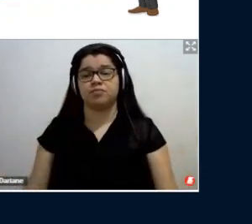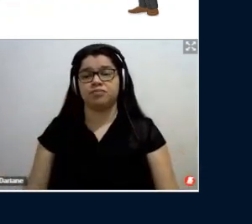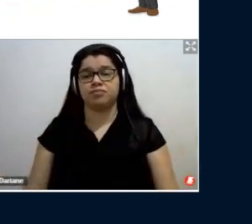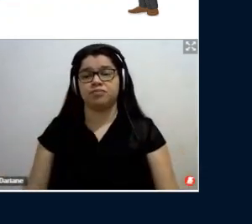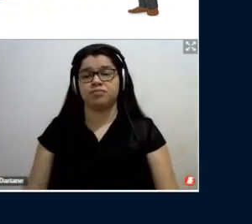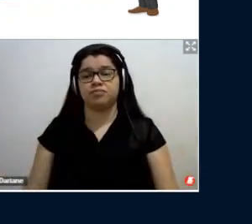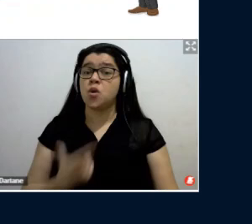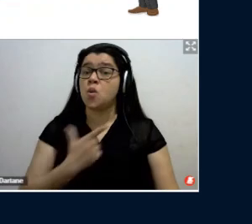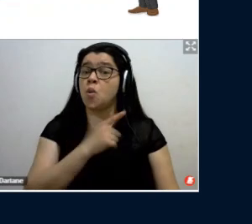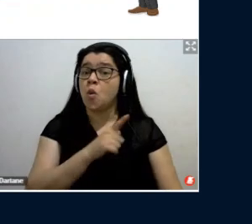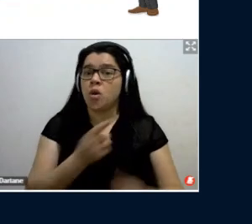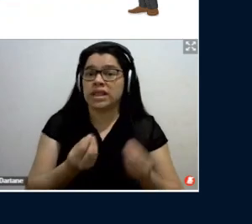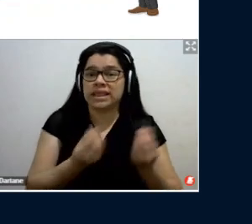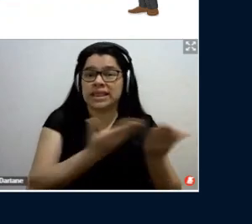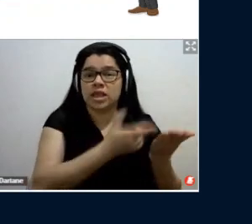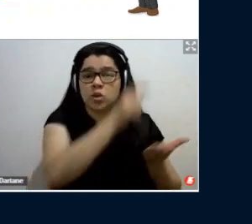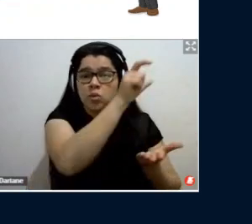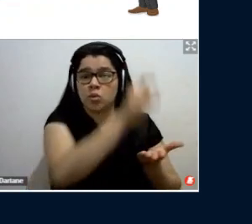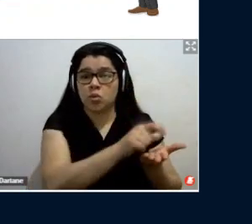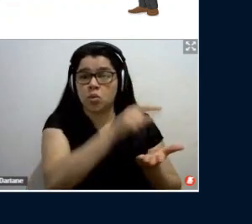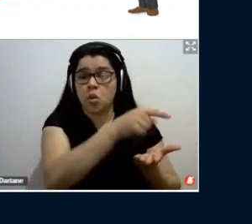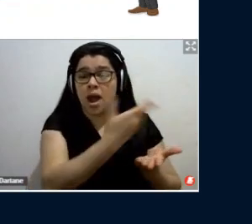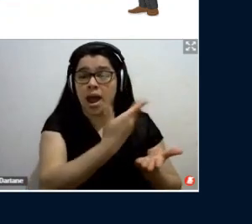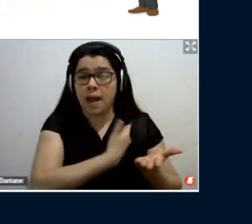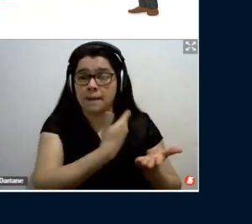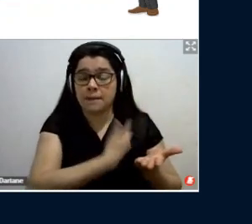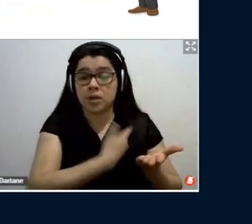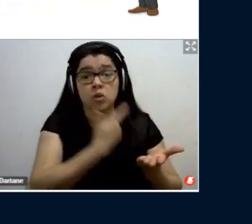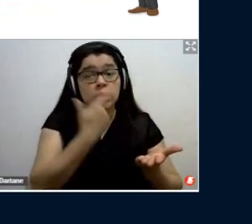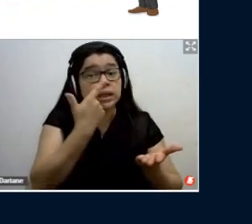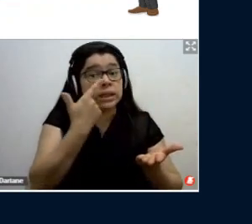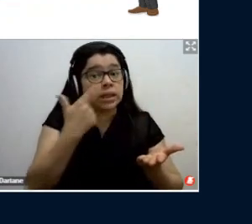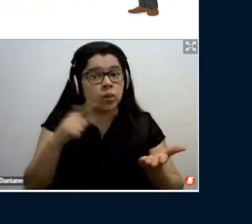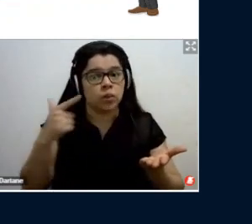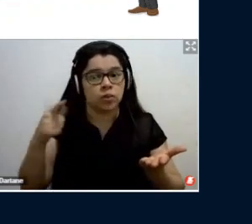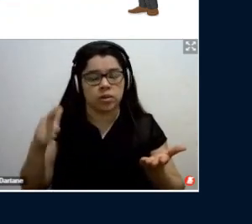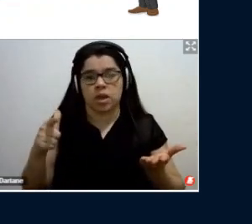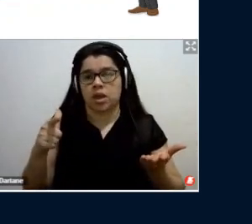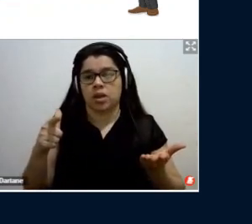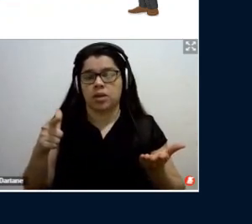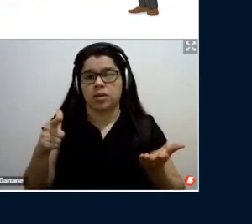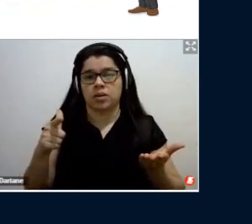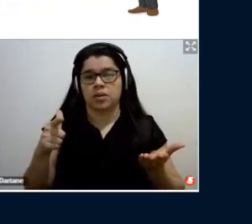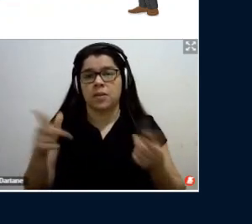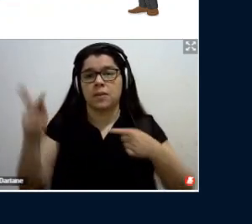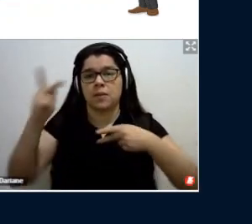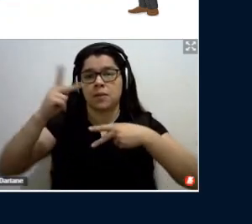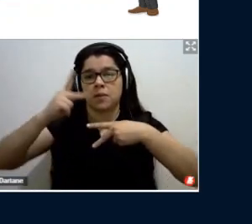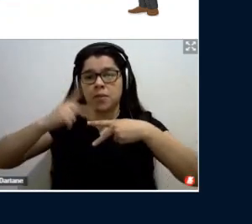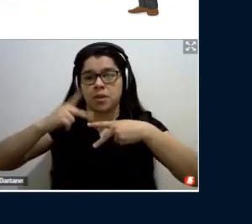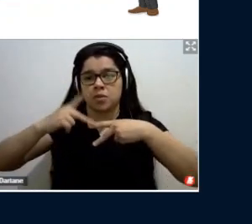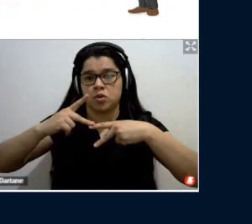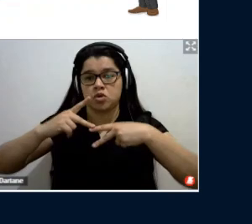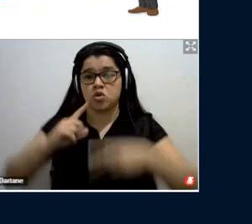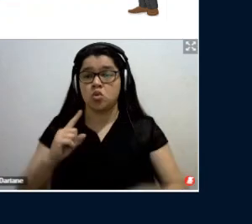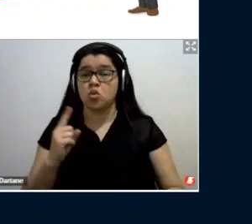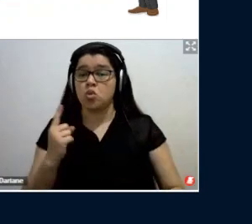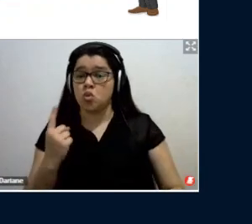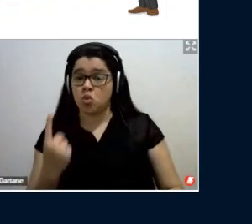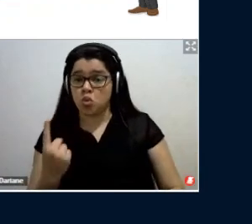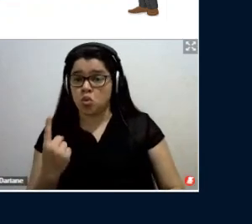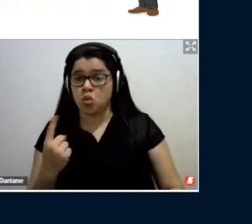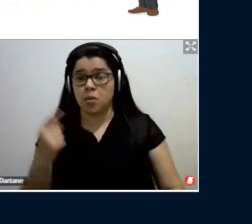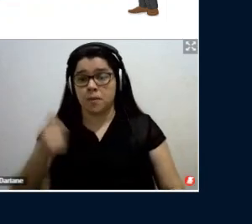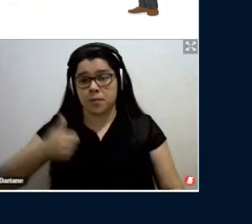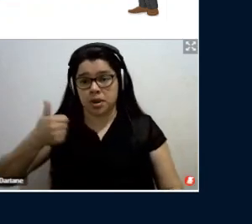isso é muito importante, gente, porque define que um vai ser chamado mais à frente